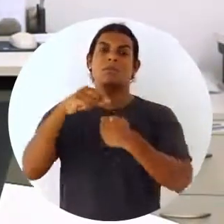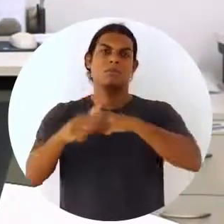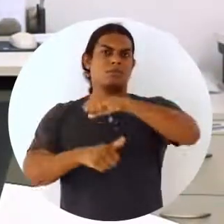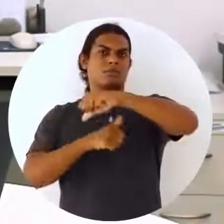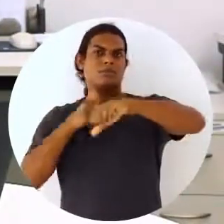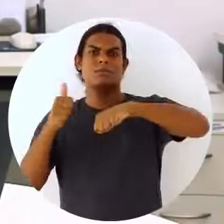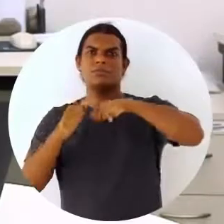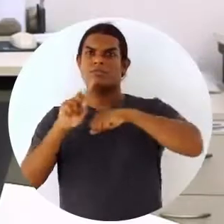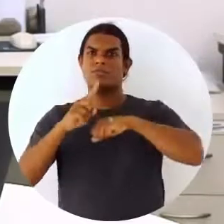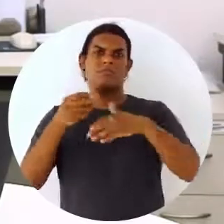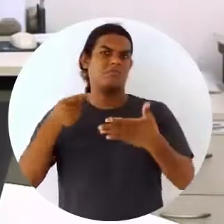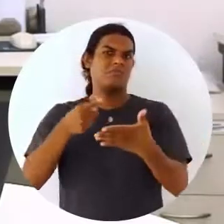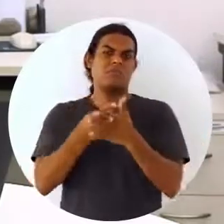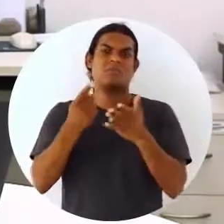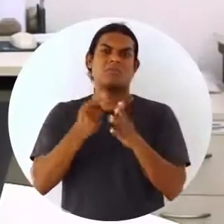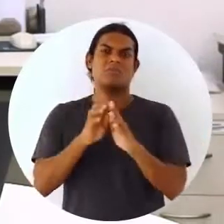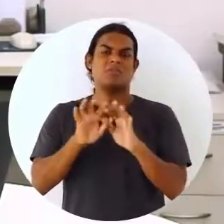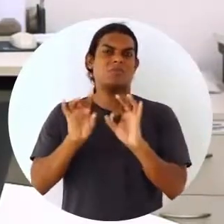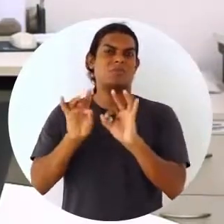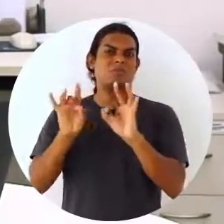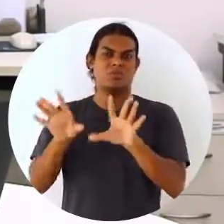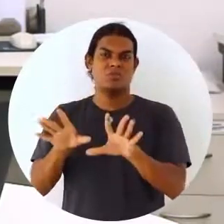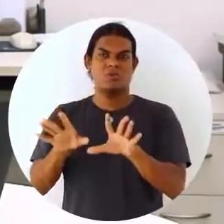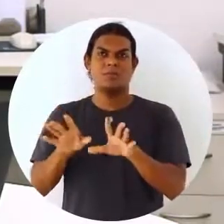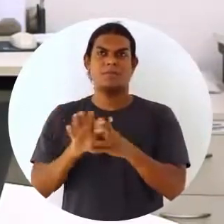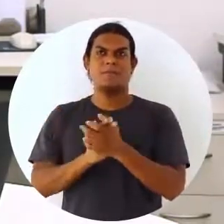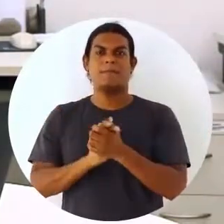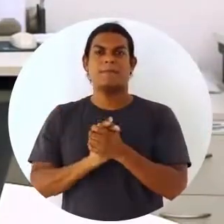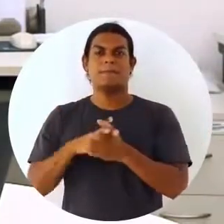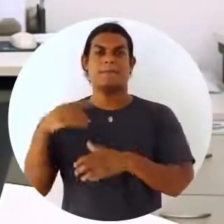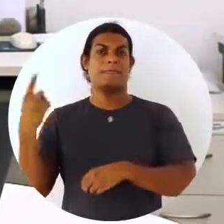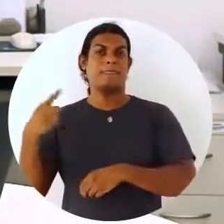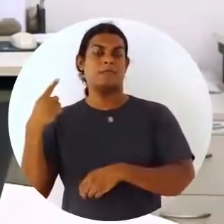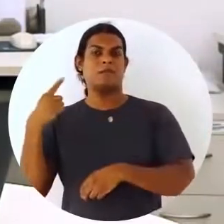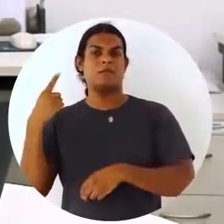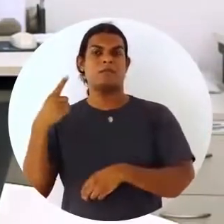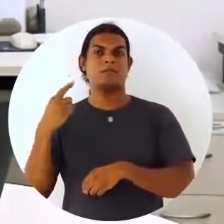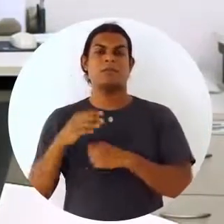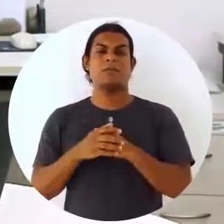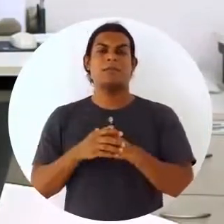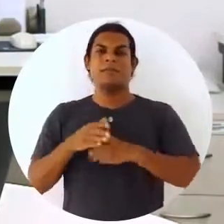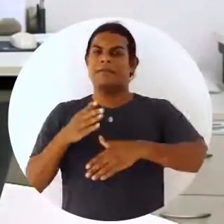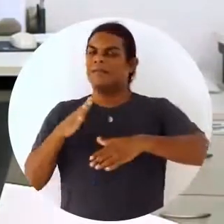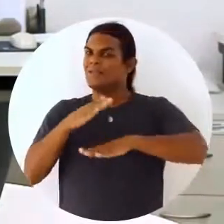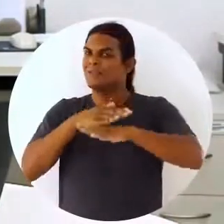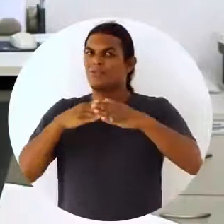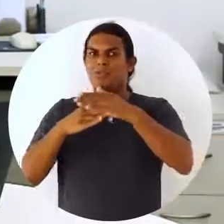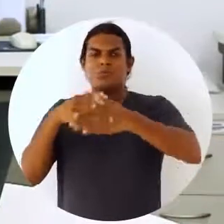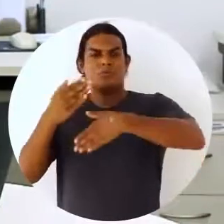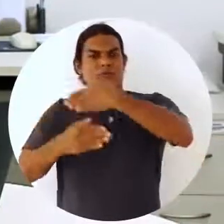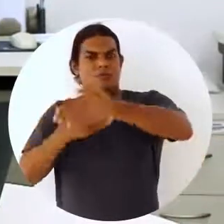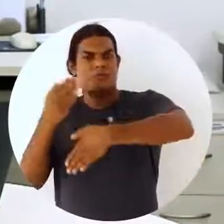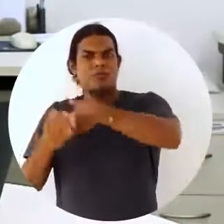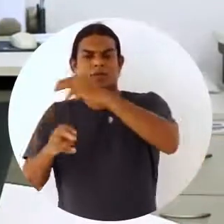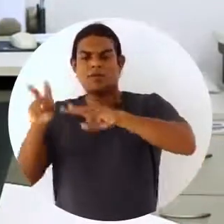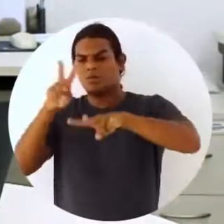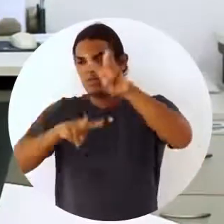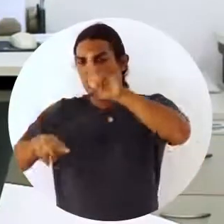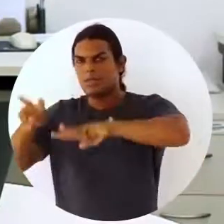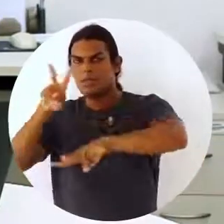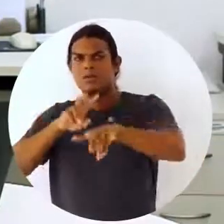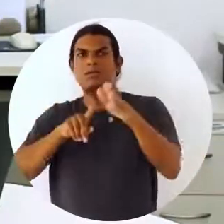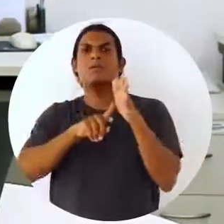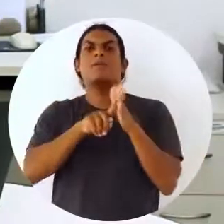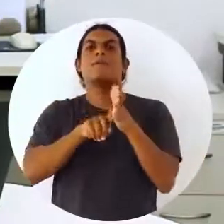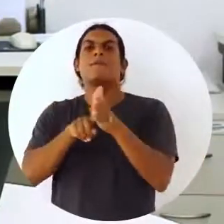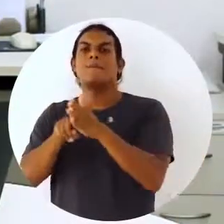aconteceu isoladamente, ela aconteceu através de toda uma estruturação que dê suporte a isso. E esse suporte, ele